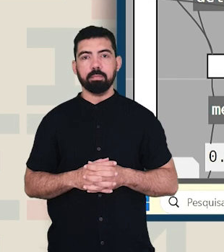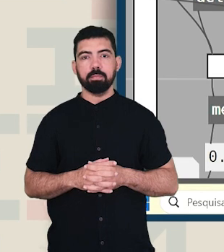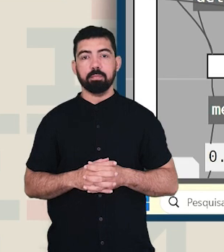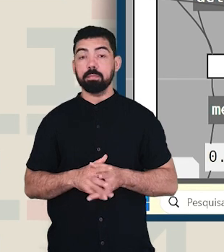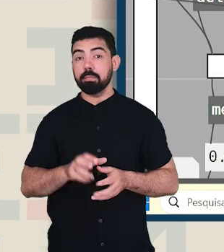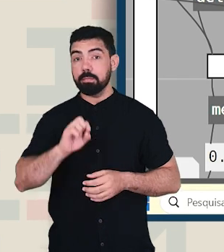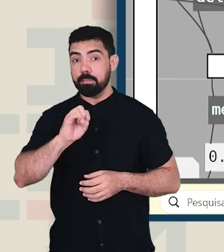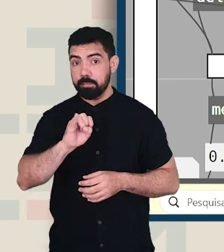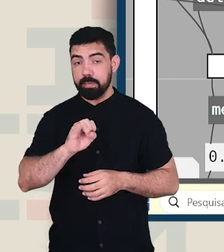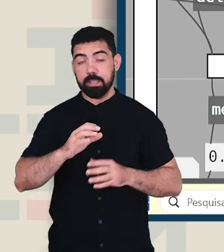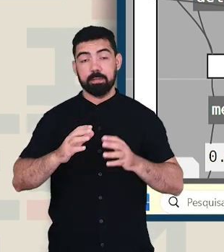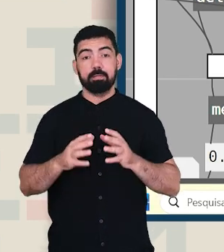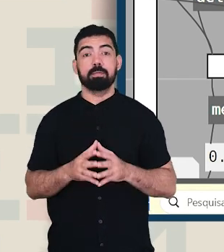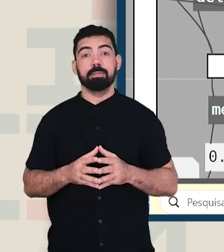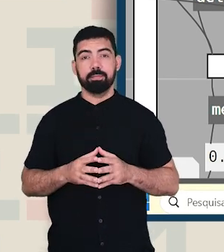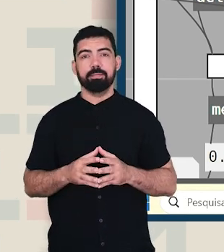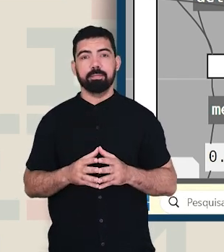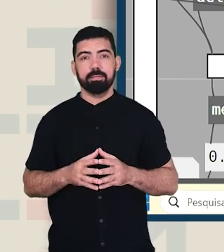se eu